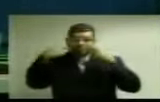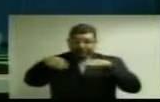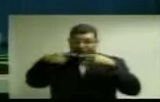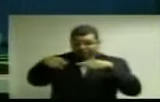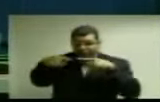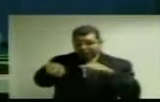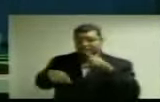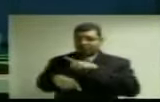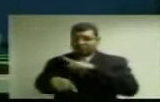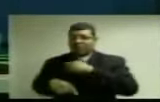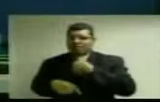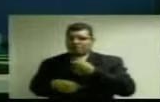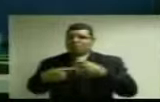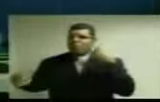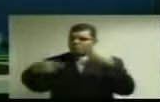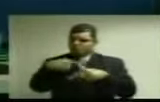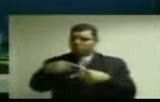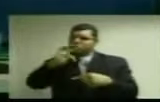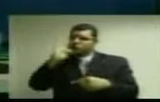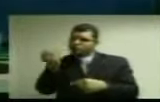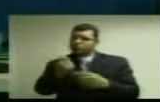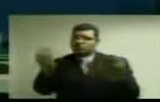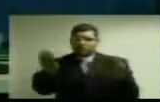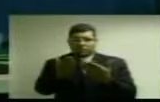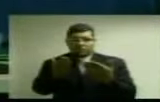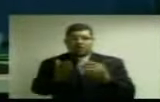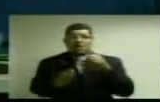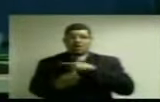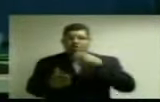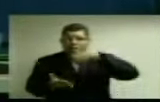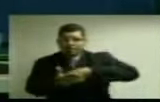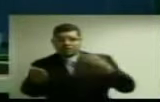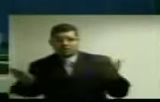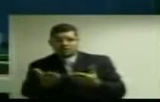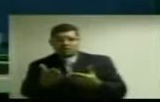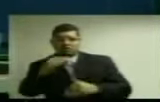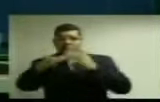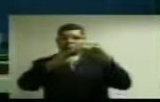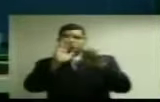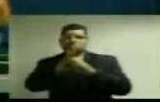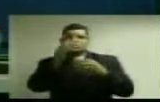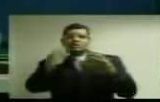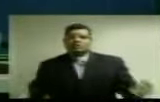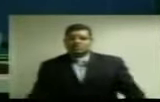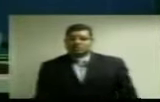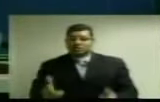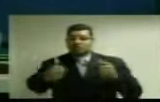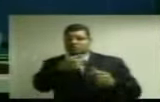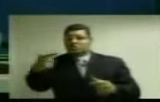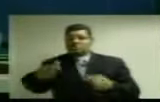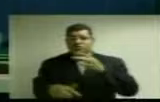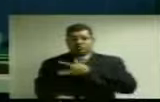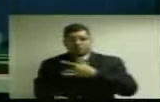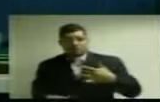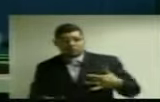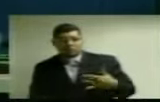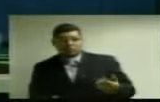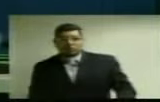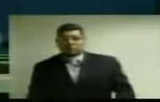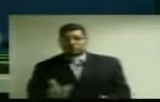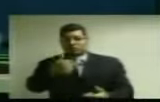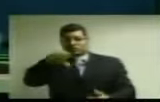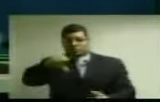Vossa Excelência tem, e eu concordo com todas, tem a obrigação constitucional de gastar 12% com saúde,